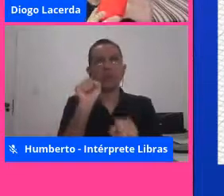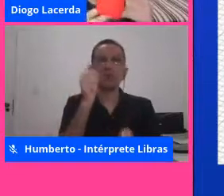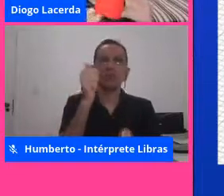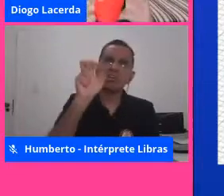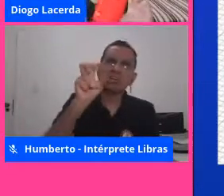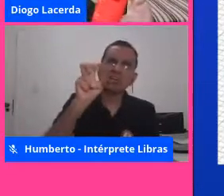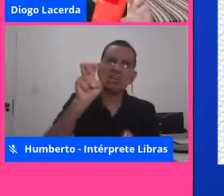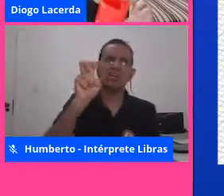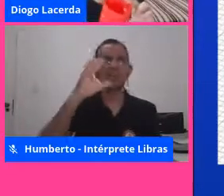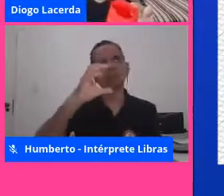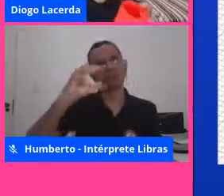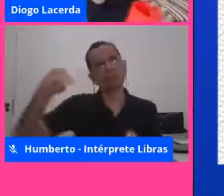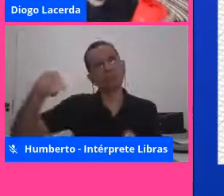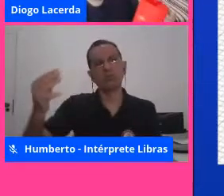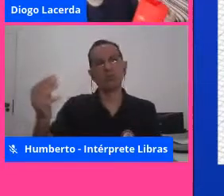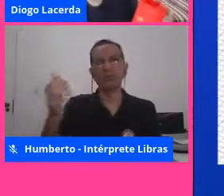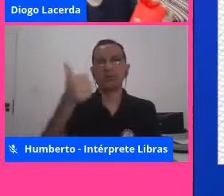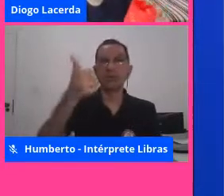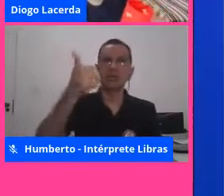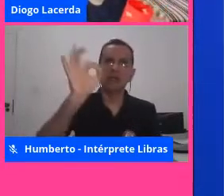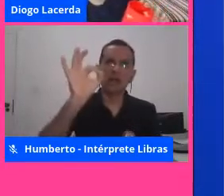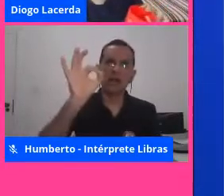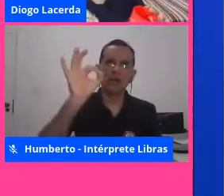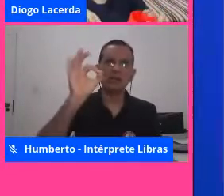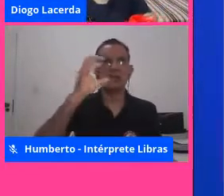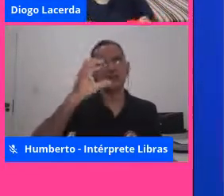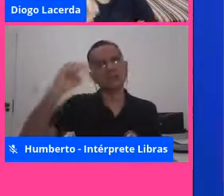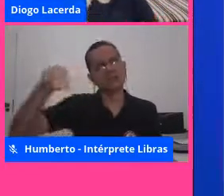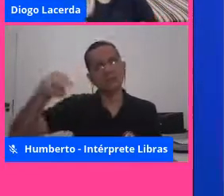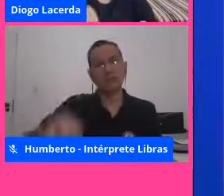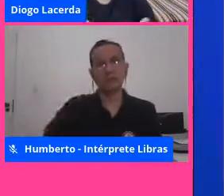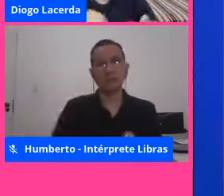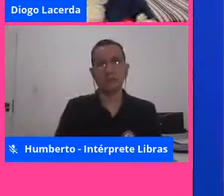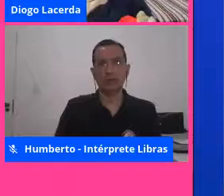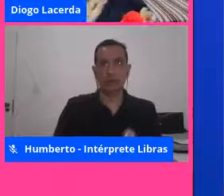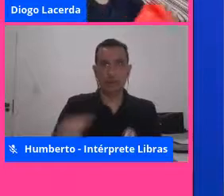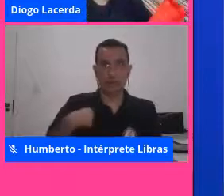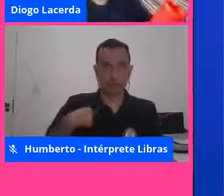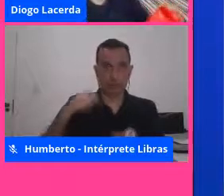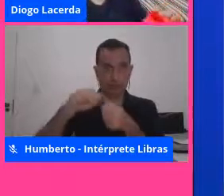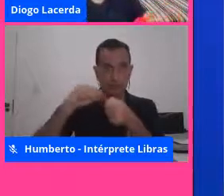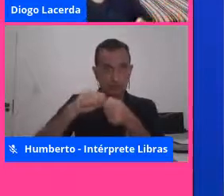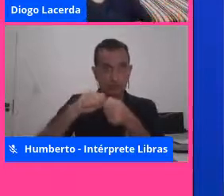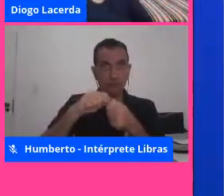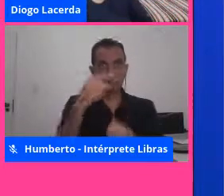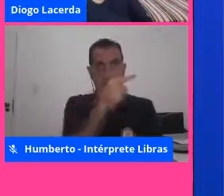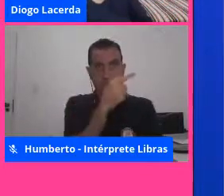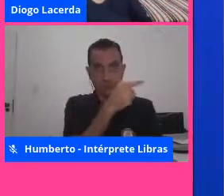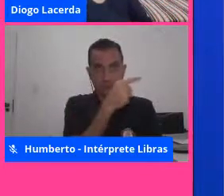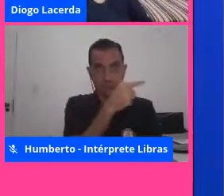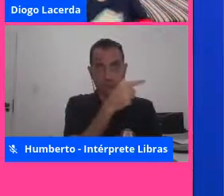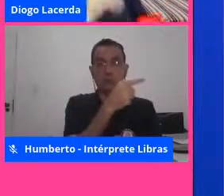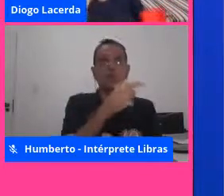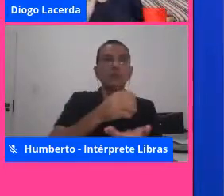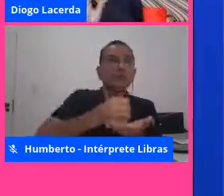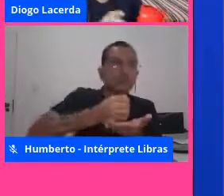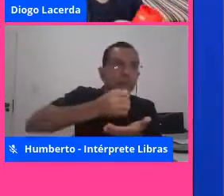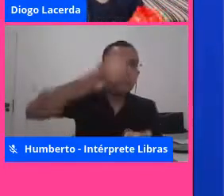10 centímetros. Então eu, nesse desenho aqui, quando eu arrastei e fiz a extrusão, eu